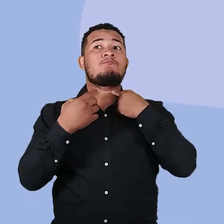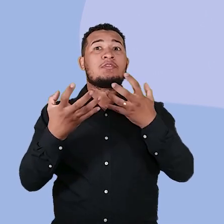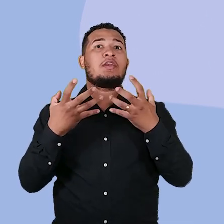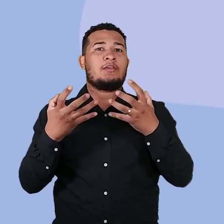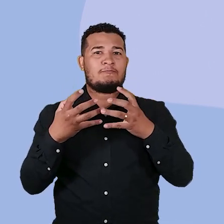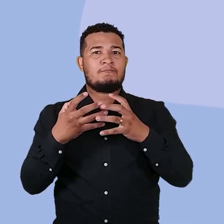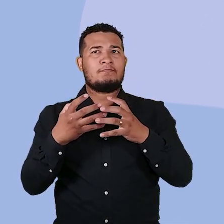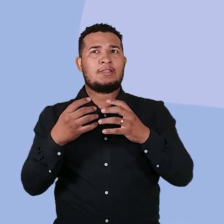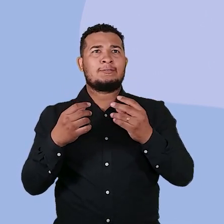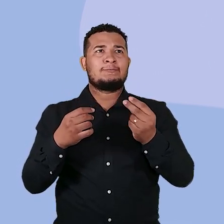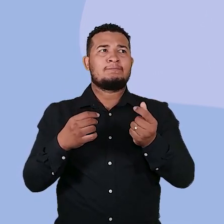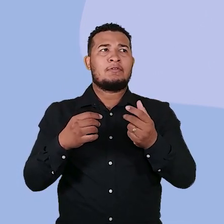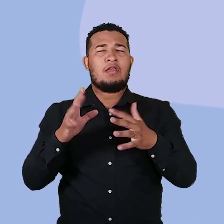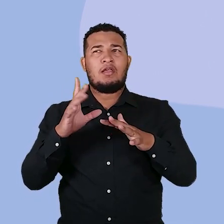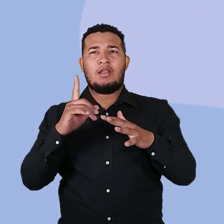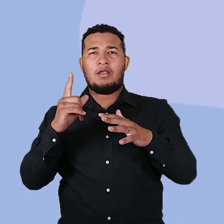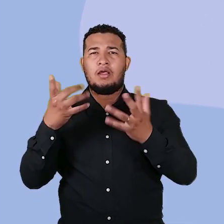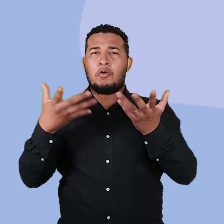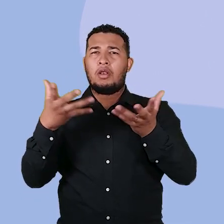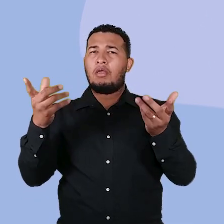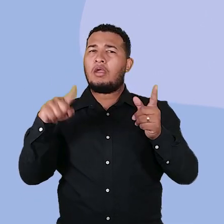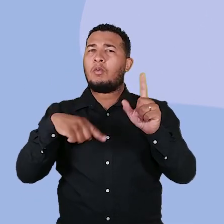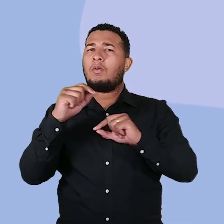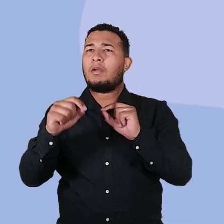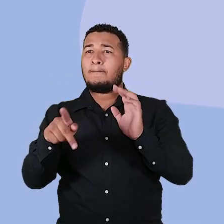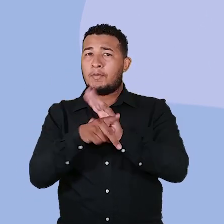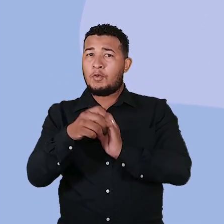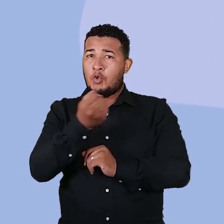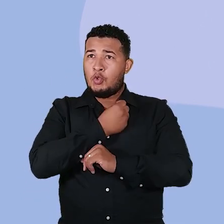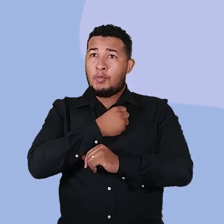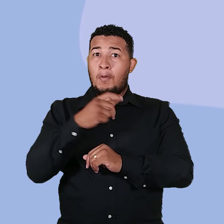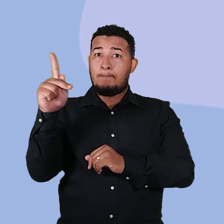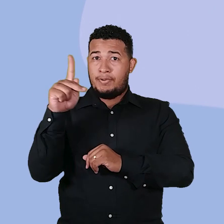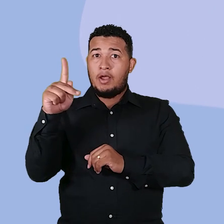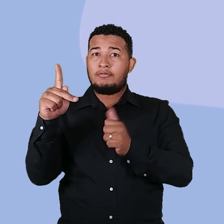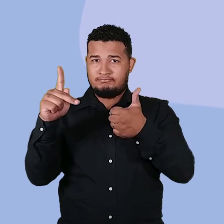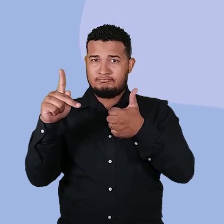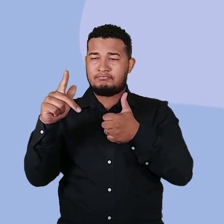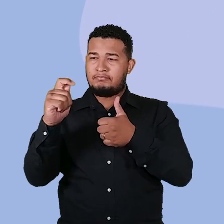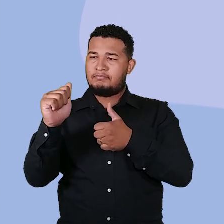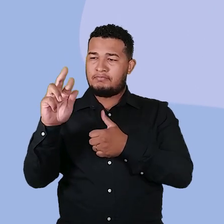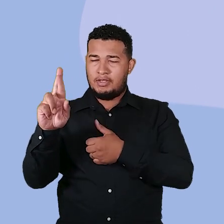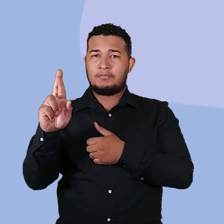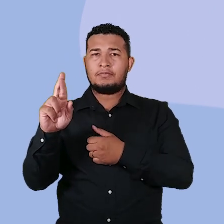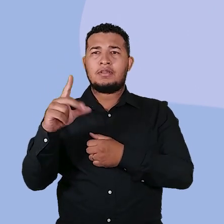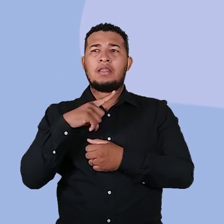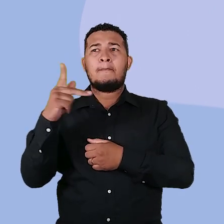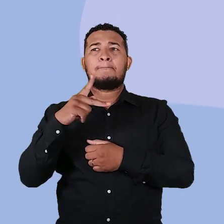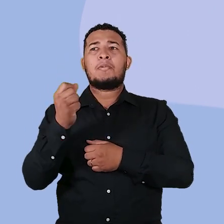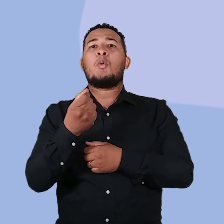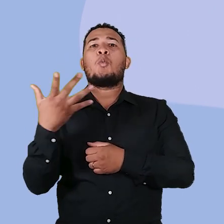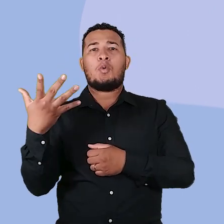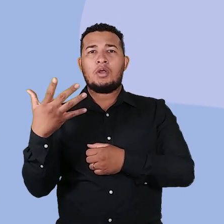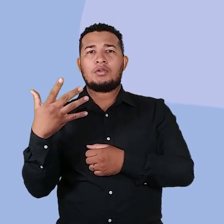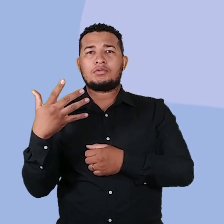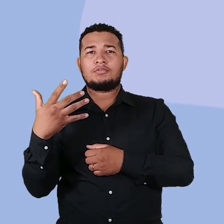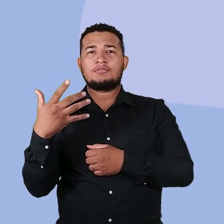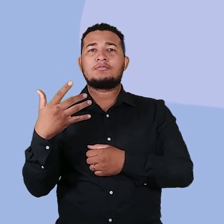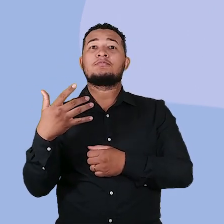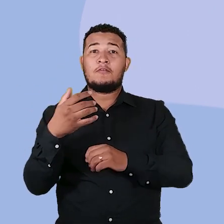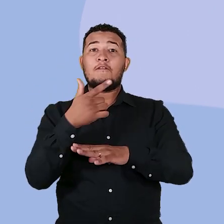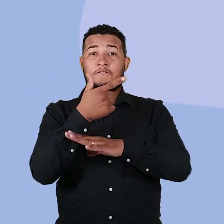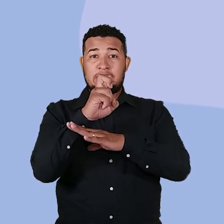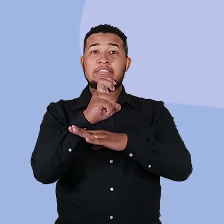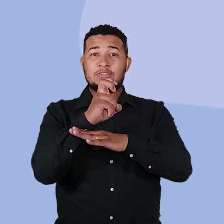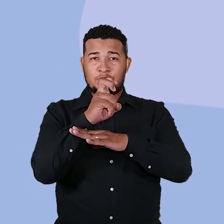quantas opções se interessam é eu estou falando aqui agora de número par né primeiro resolver um número par quantos